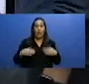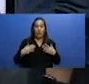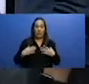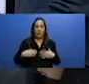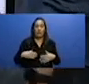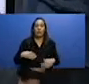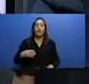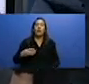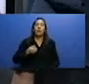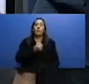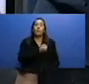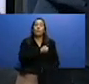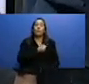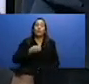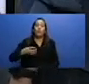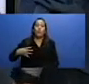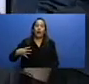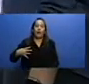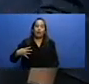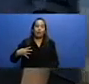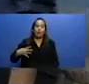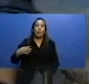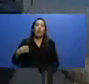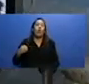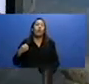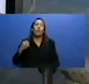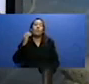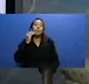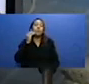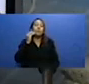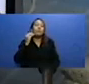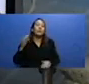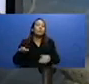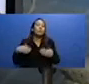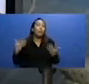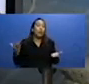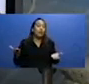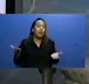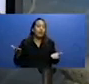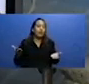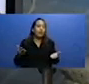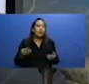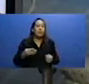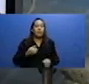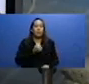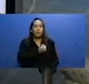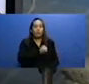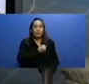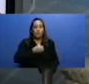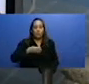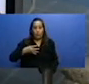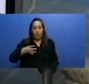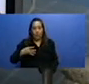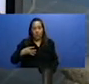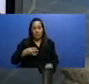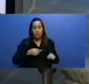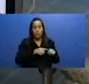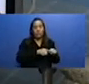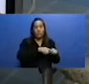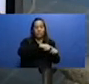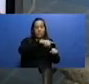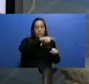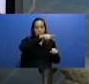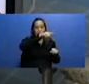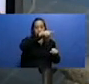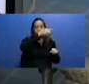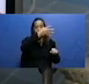4 no dado, 3 possibilidades. Então, eu venho no 4 e vou subir a minha coluna